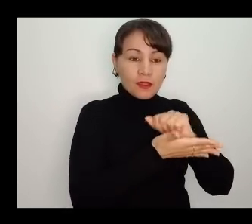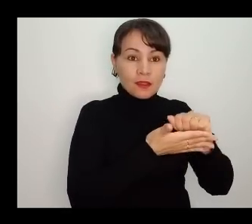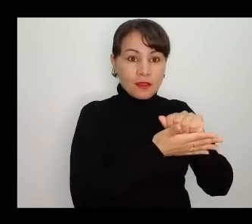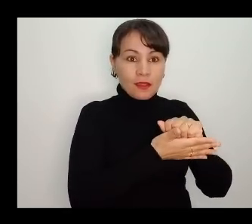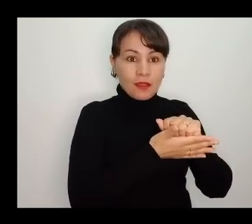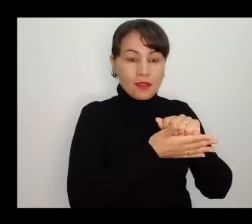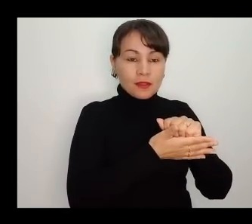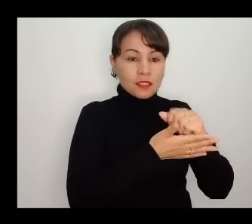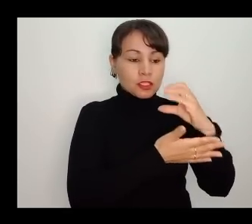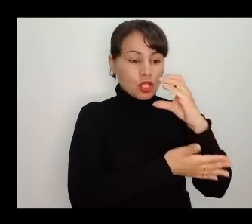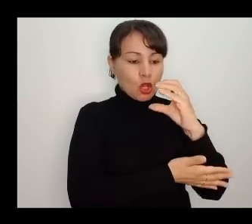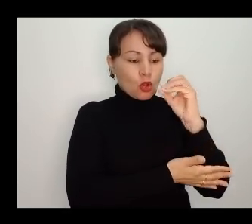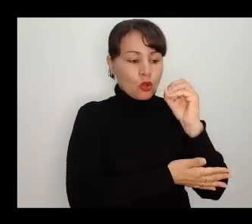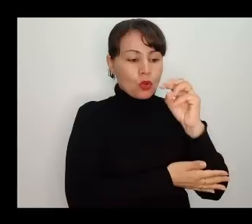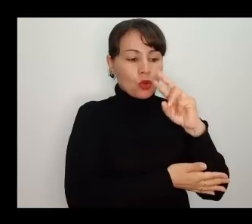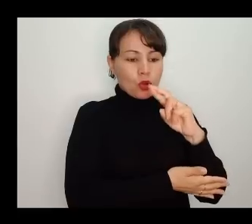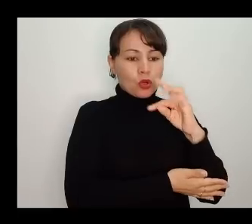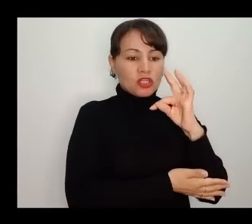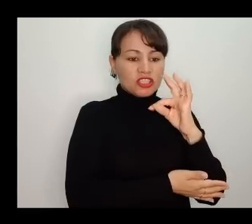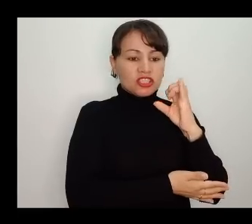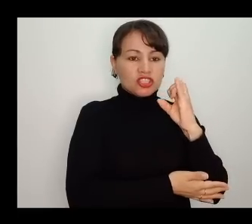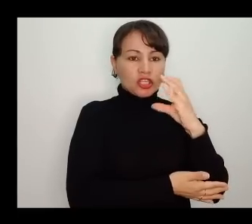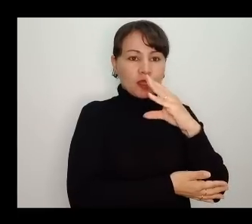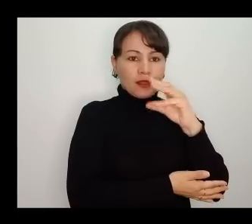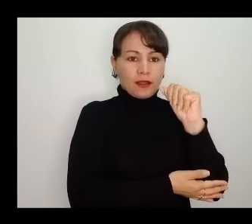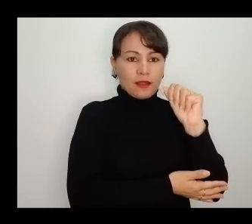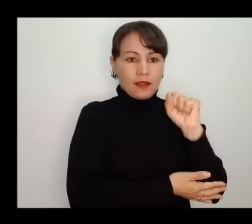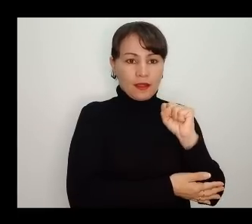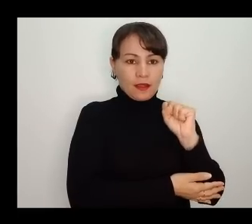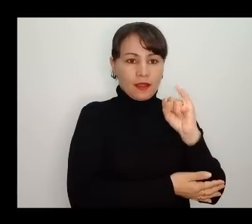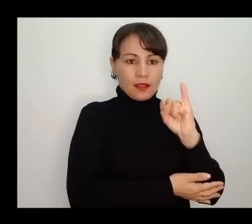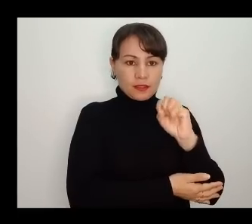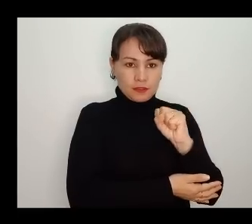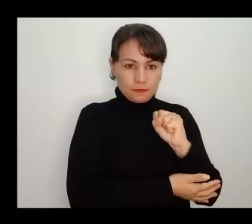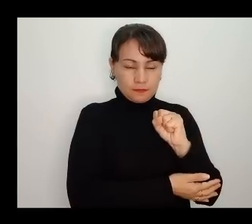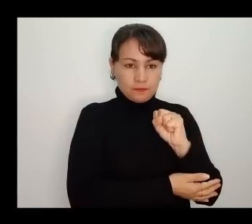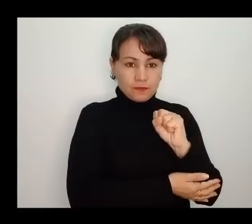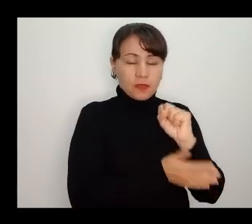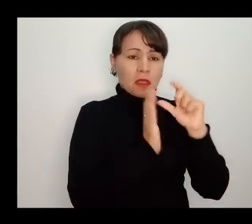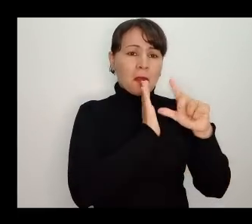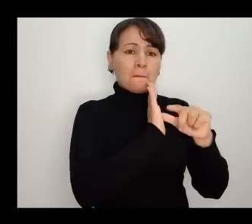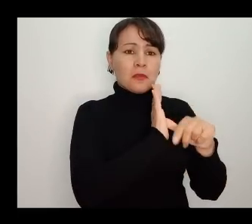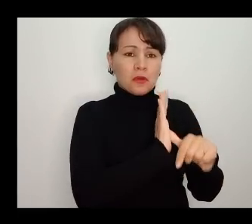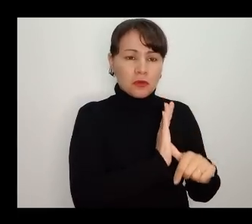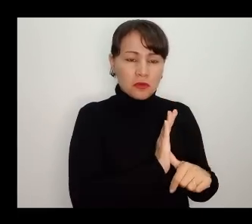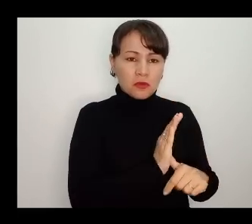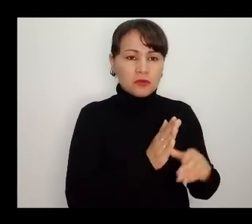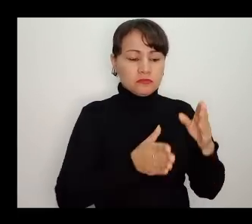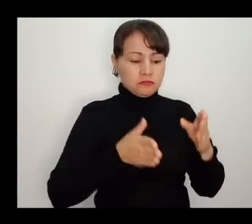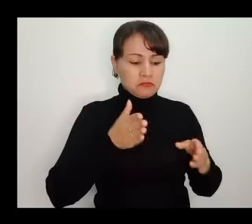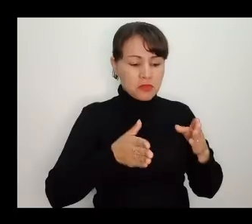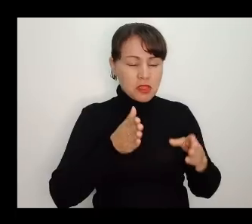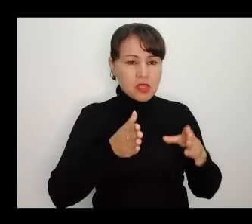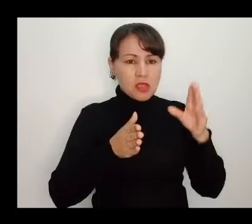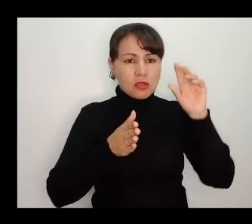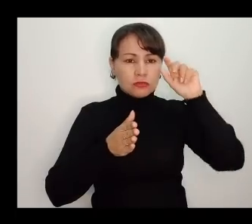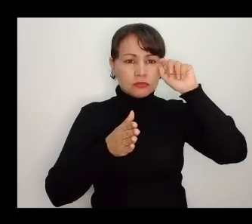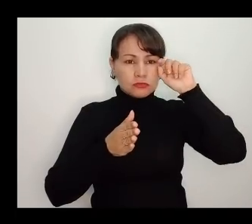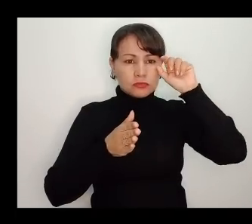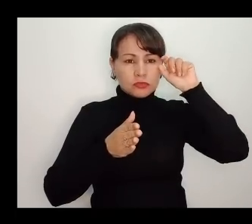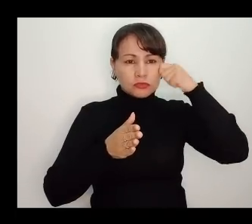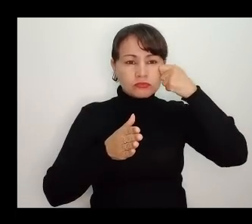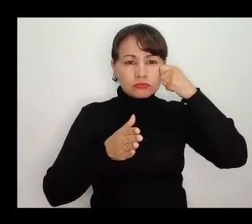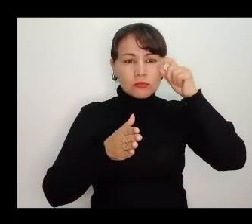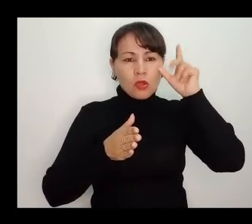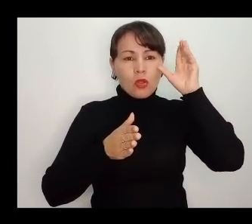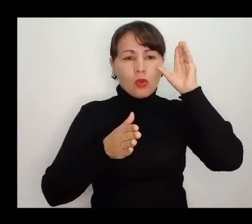que é as regiões corticais, diferentes áreas corticais. Após período noturno,